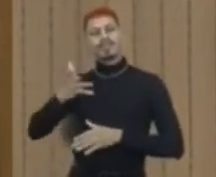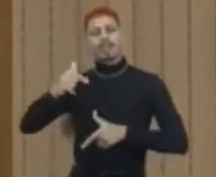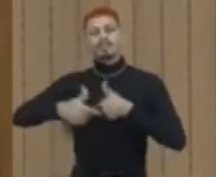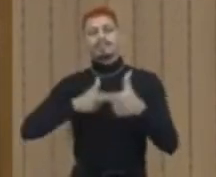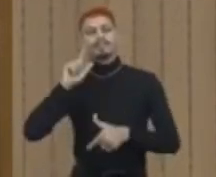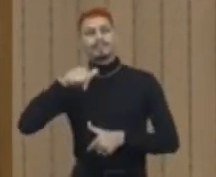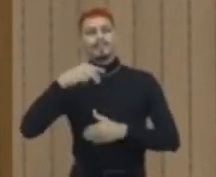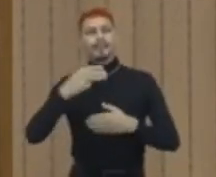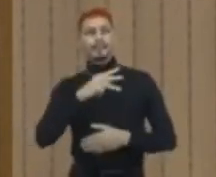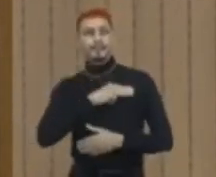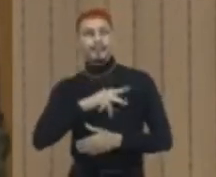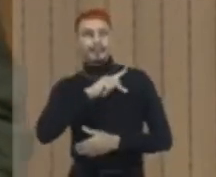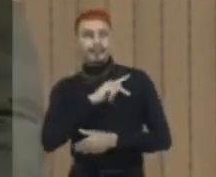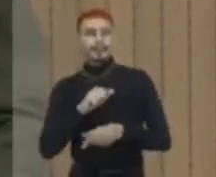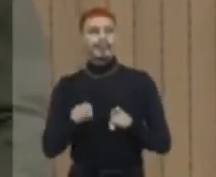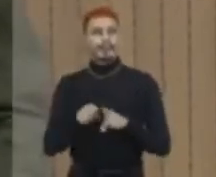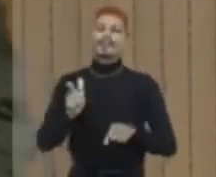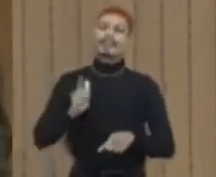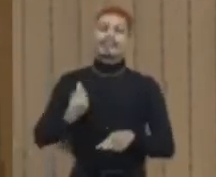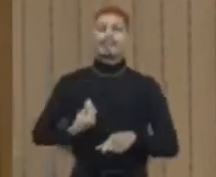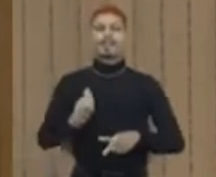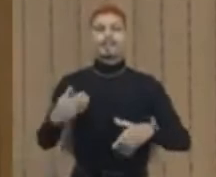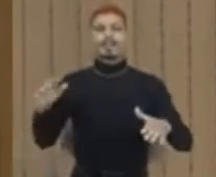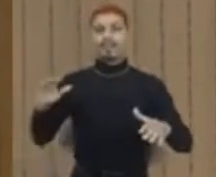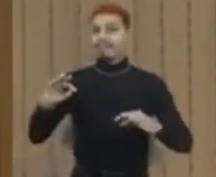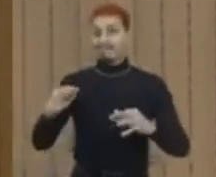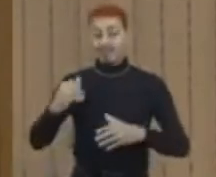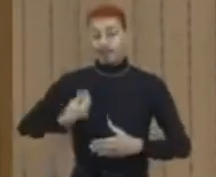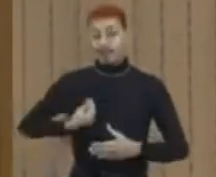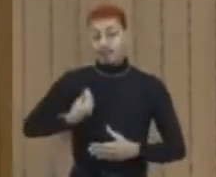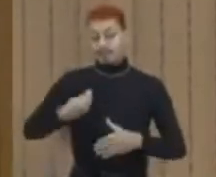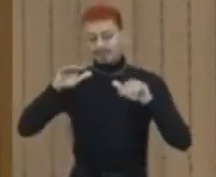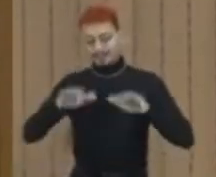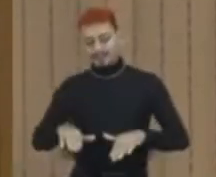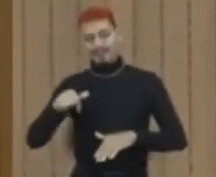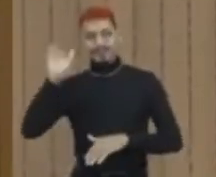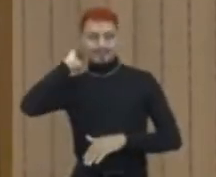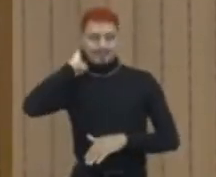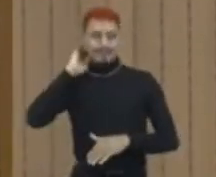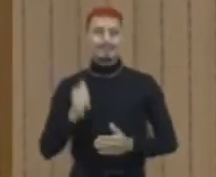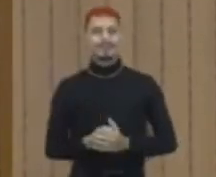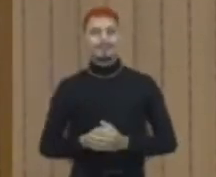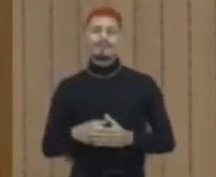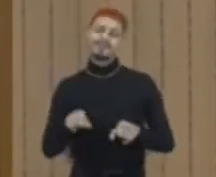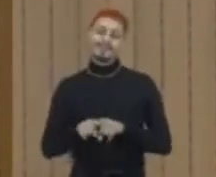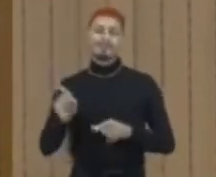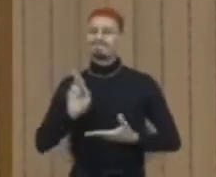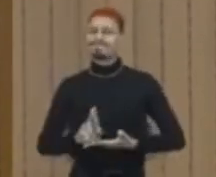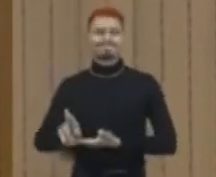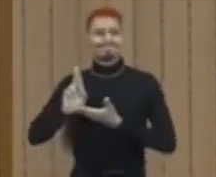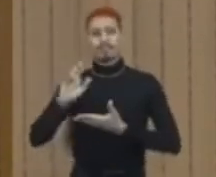já conhece, tem raízes também, de certa forma, raízes aqui em Belém. E é muito representativa